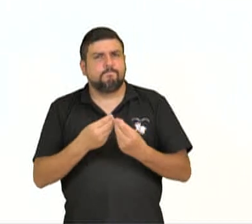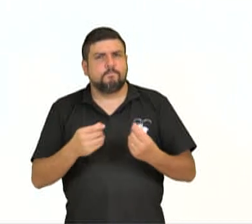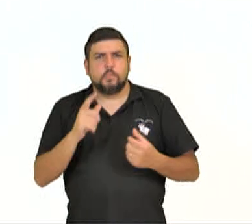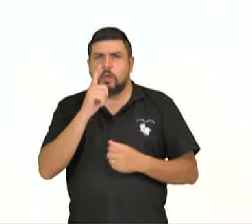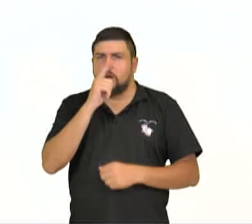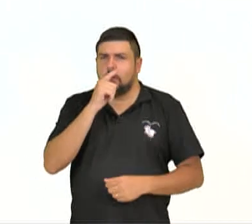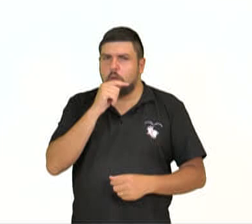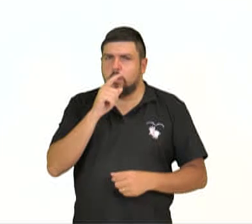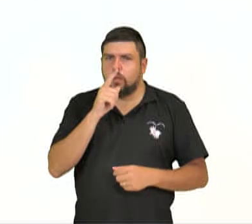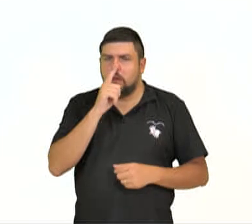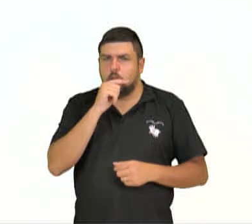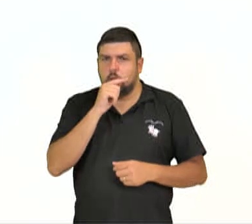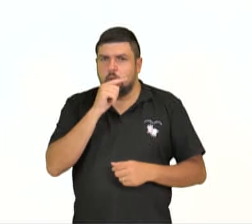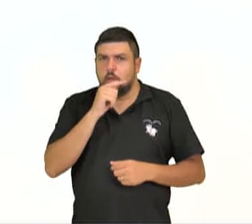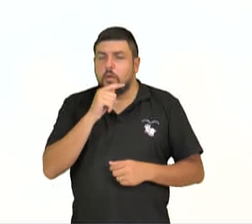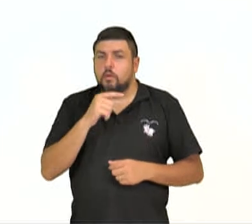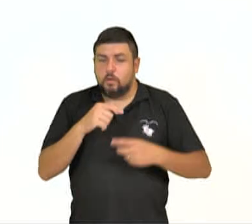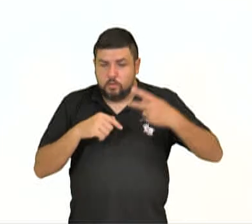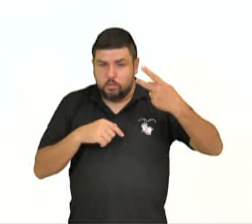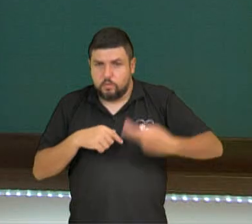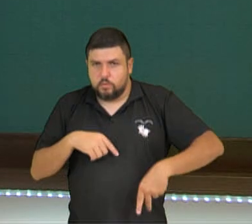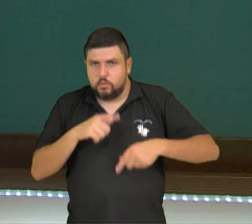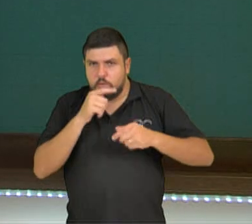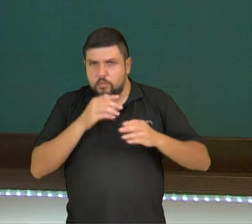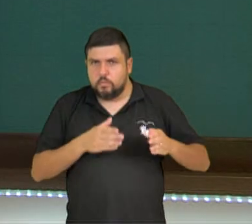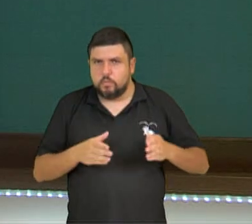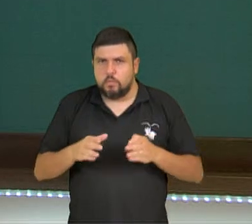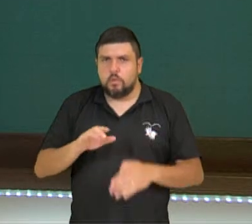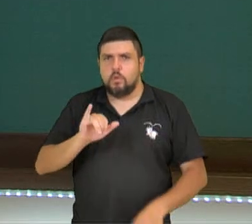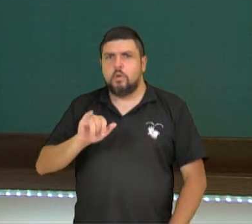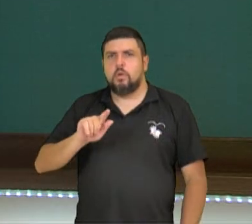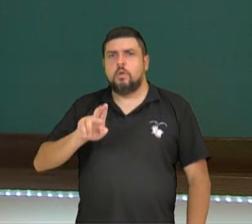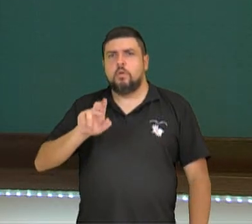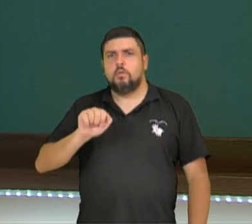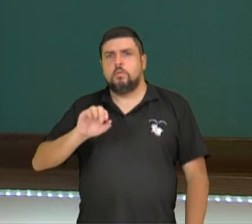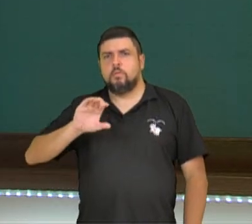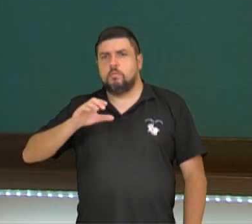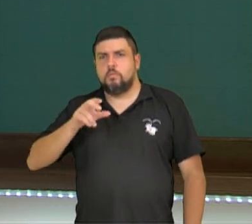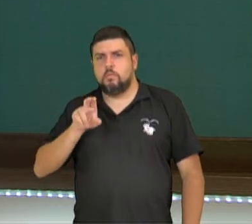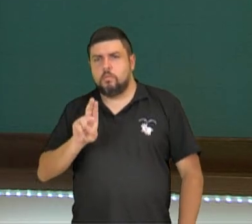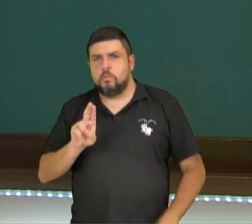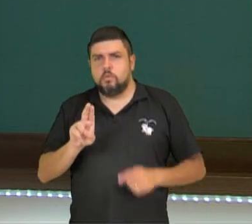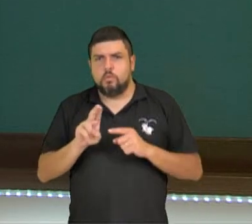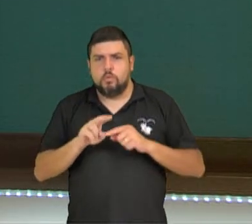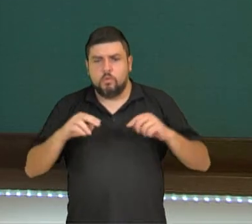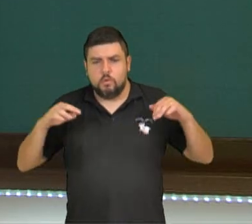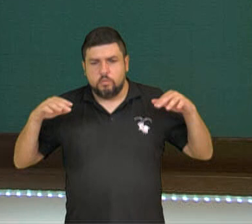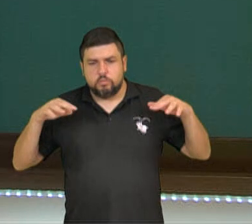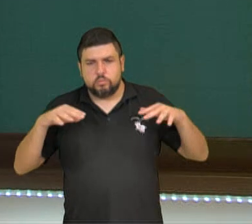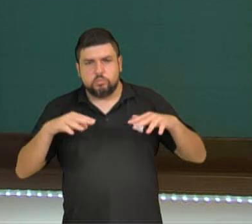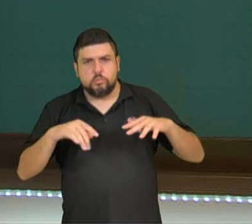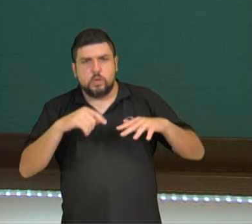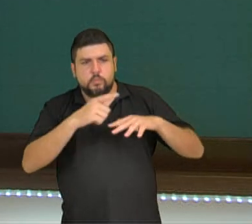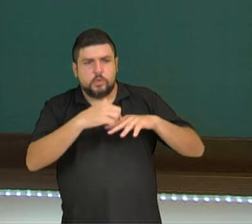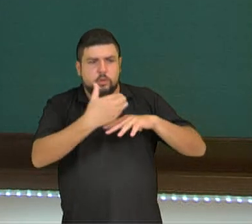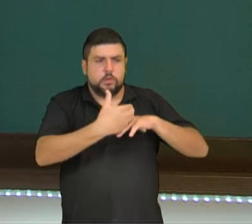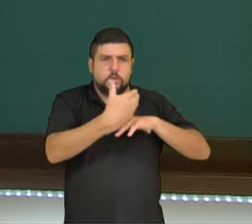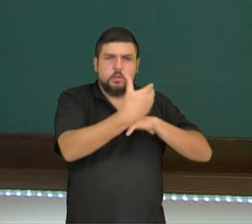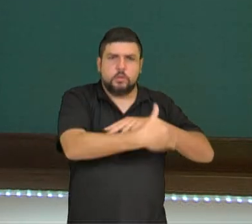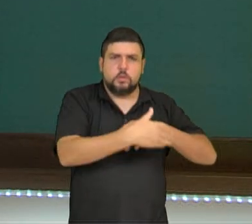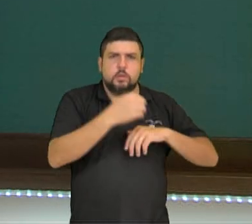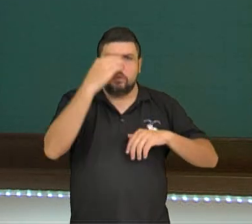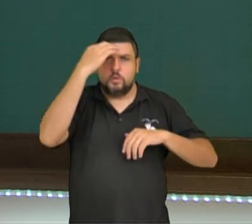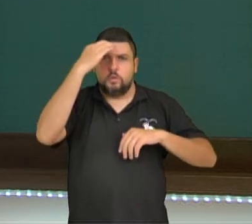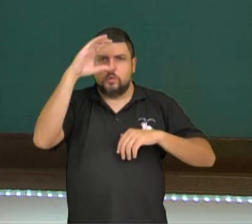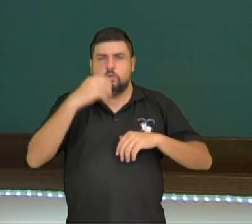Iguaçu, que está diretamente nesta porção dele relacionada com essa grande quantidade, com essa grande concentração de população.